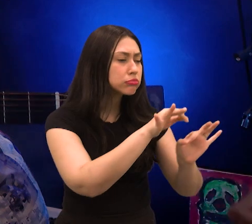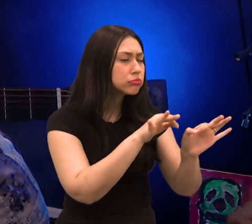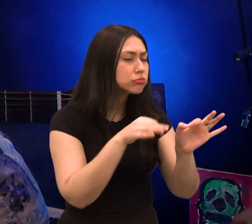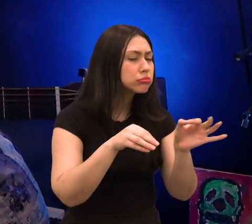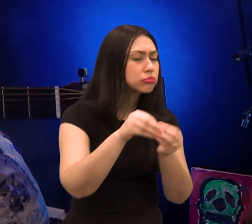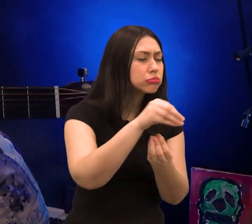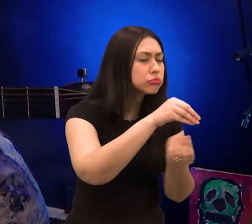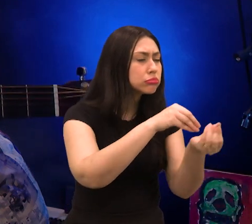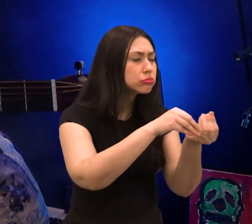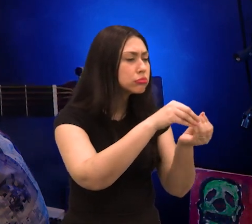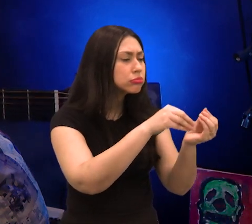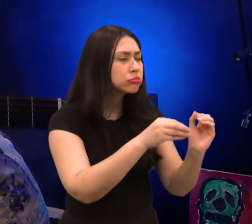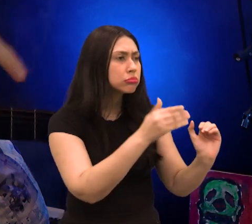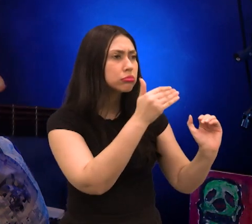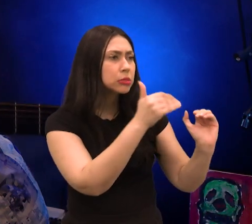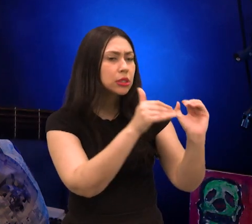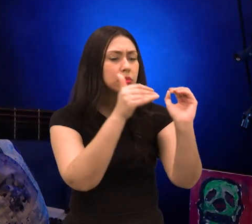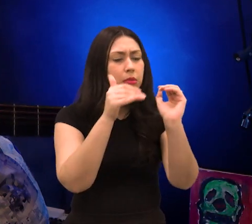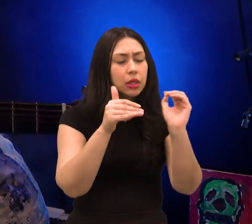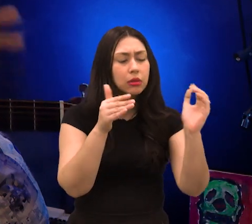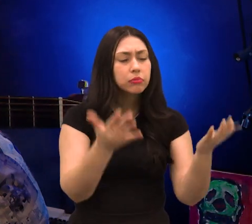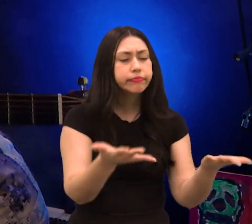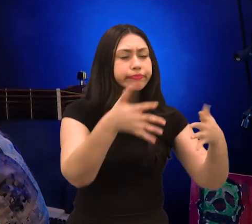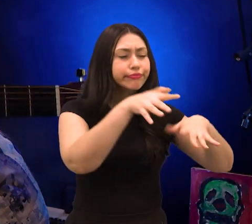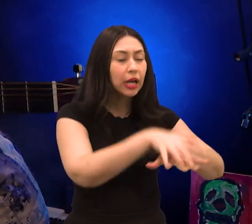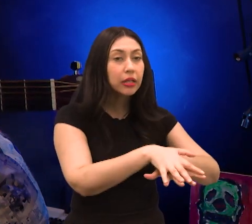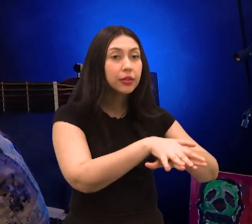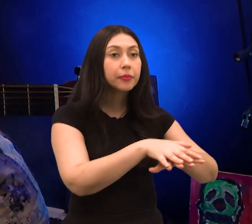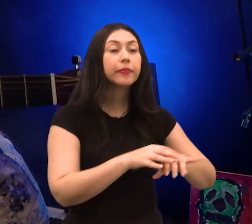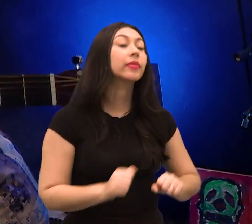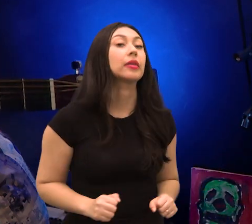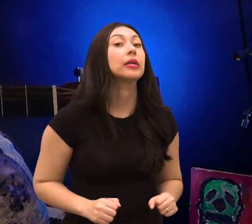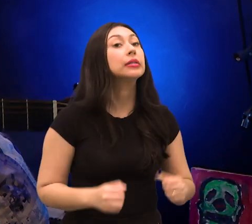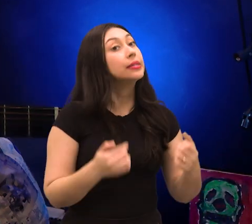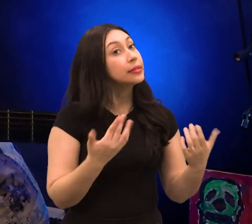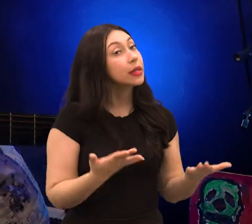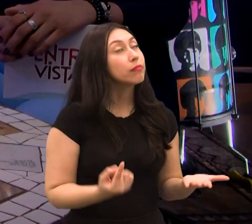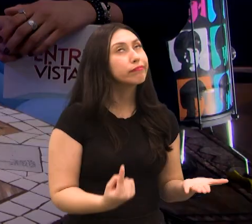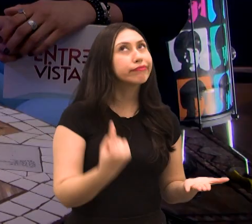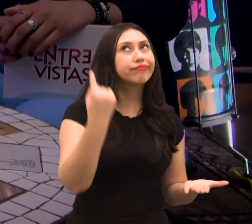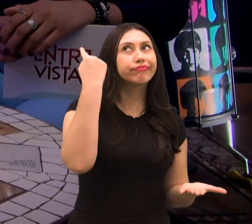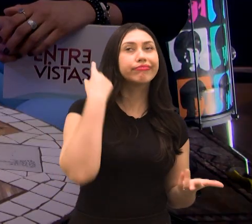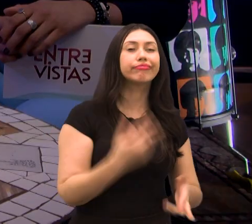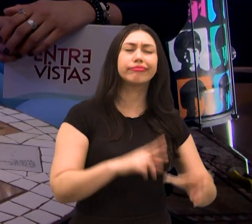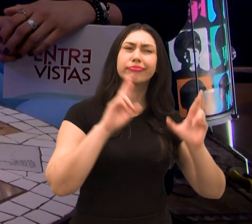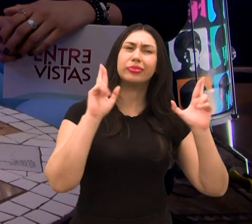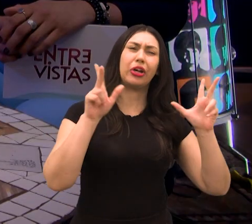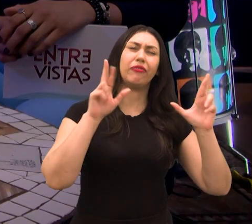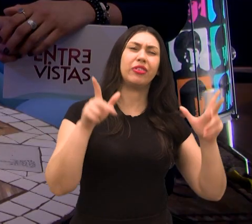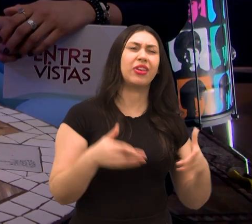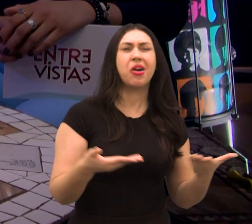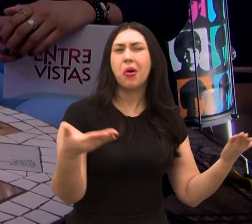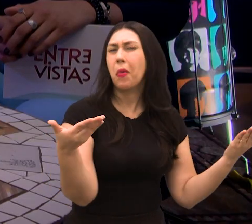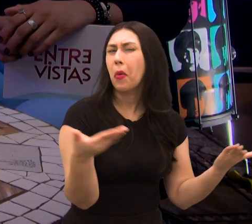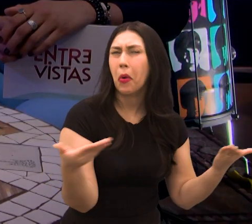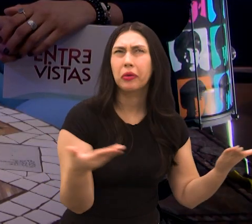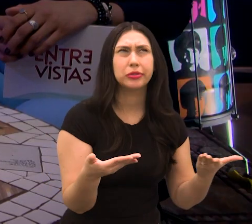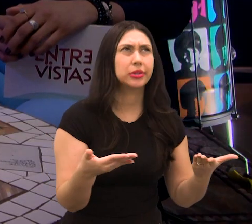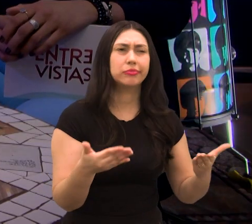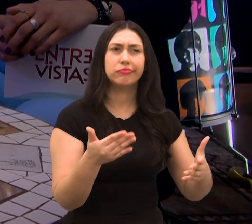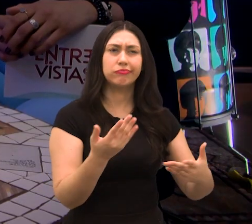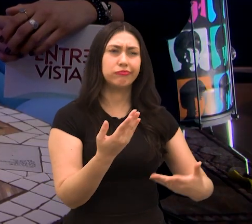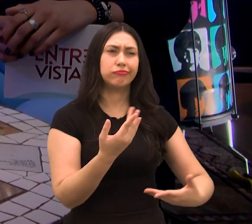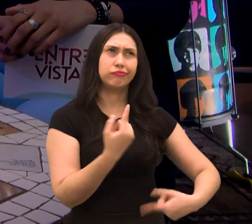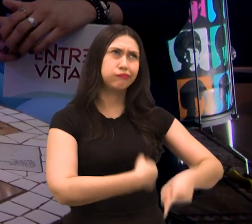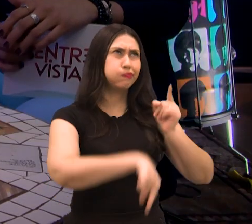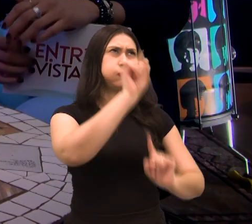aí mixava e jogava em 2 outros canais ali para colocar outros instrumentos. Então era muito diferente, né? Assim, hoje é